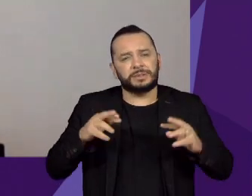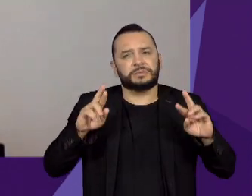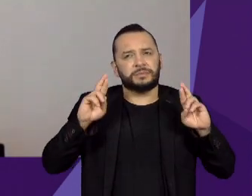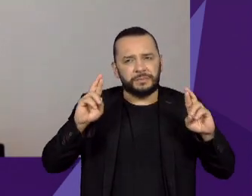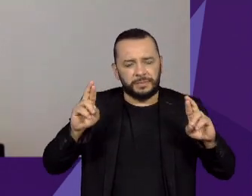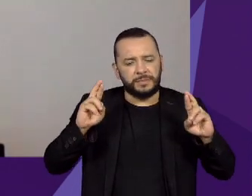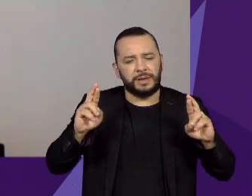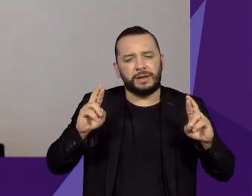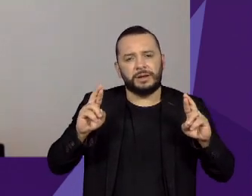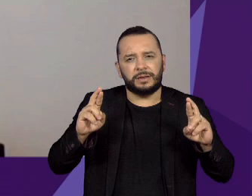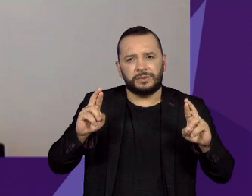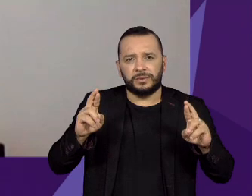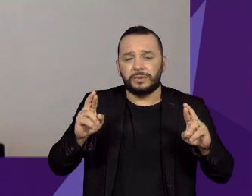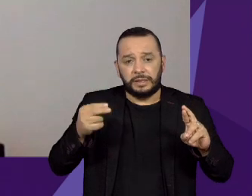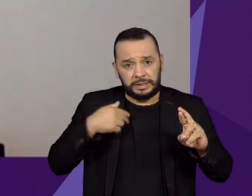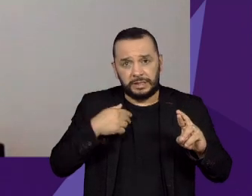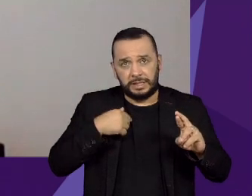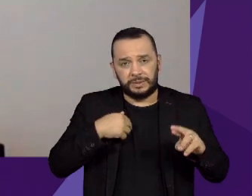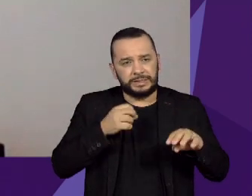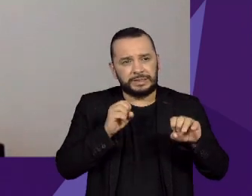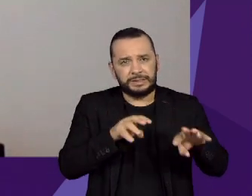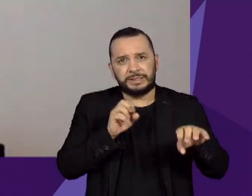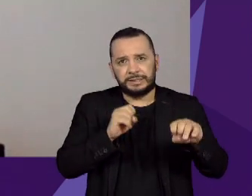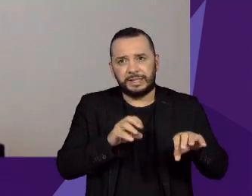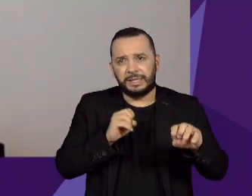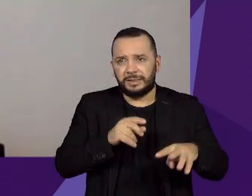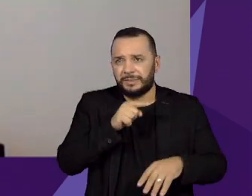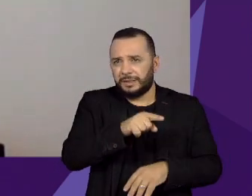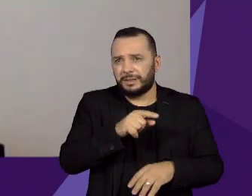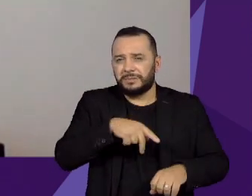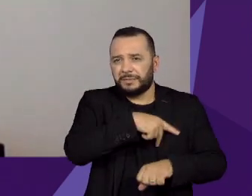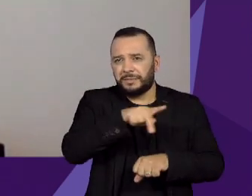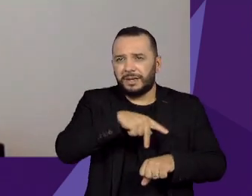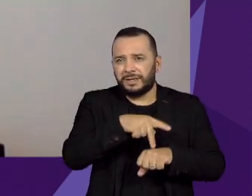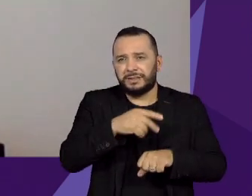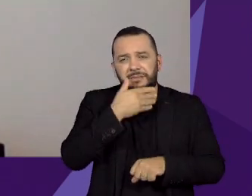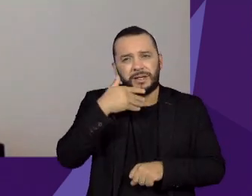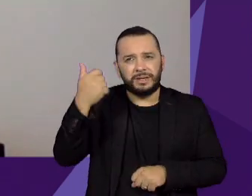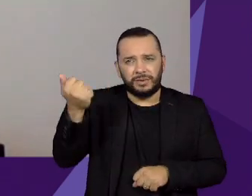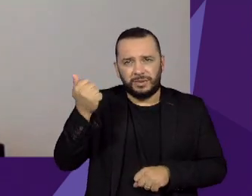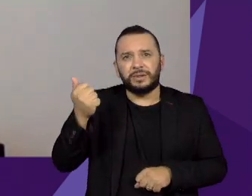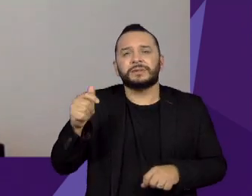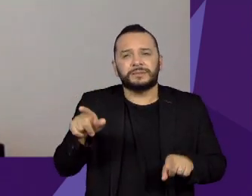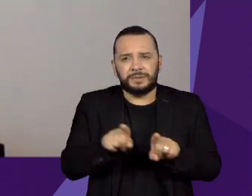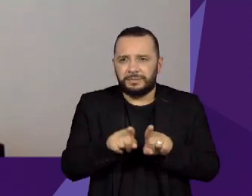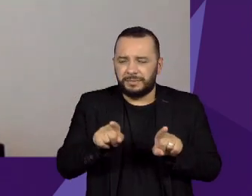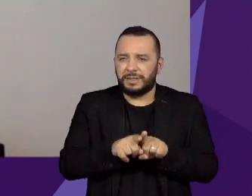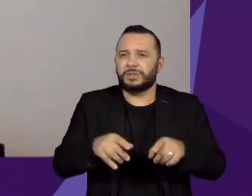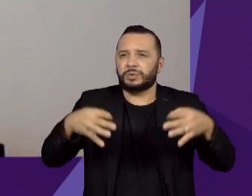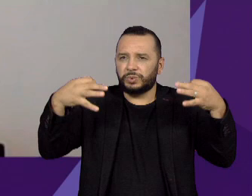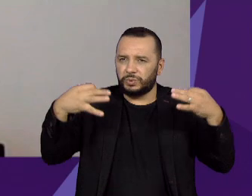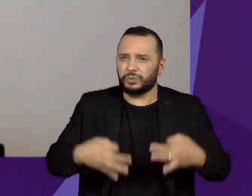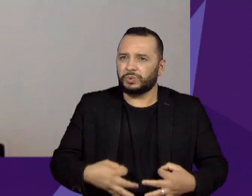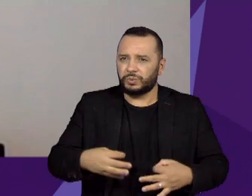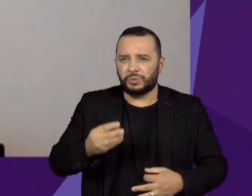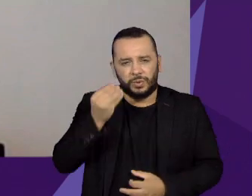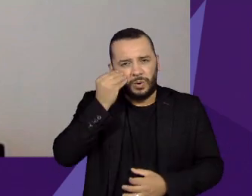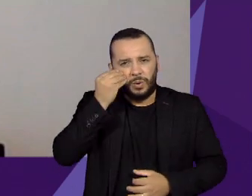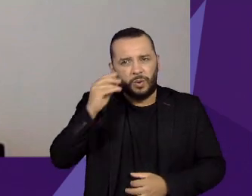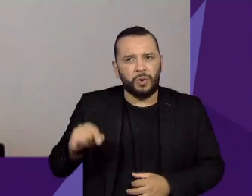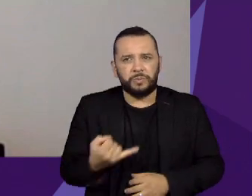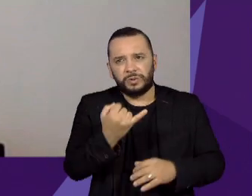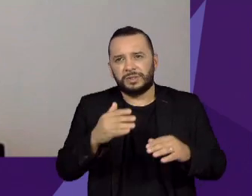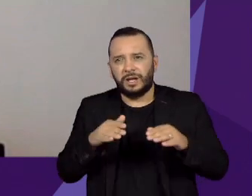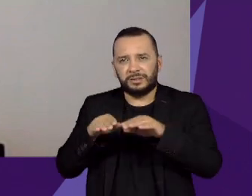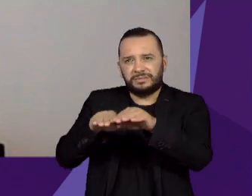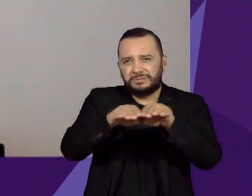consiga transmitir para eles um país melhor, menos injusto, com mais oportunidade, um país que